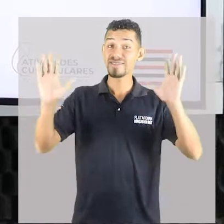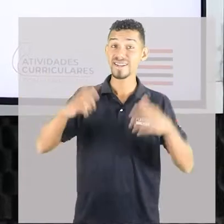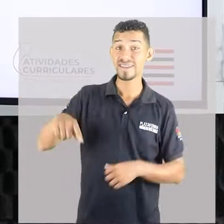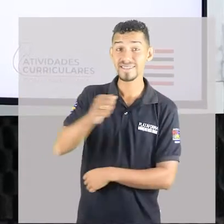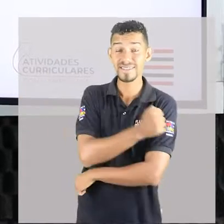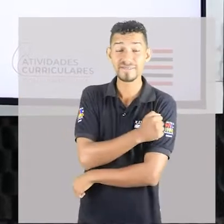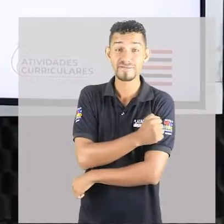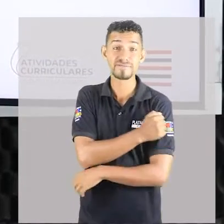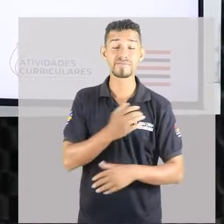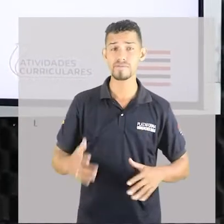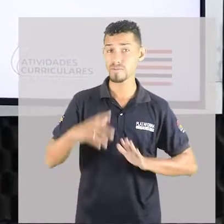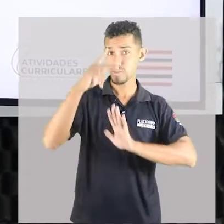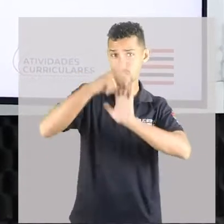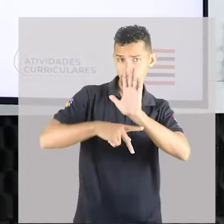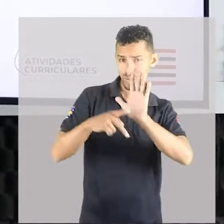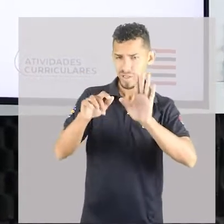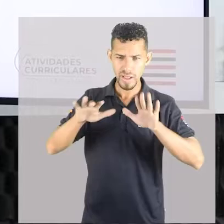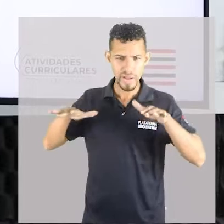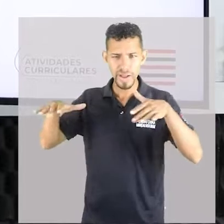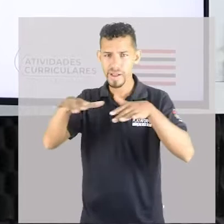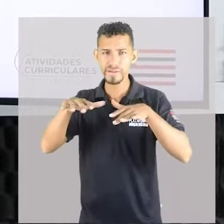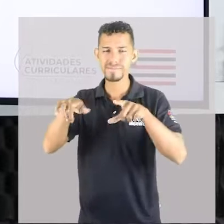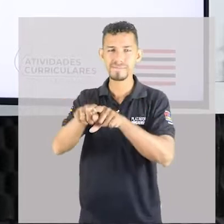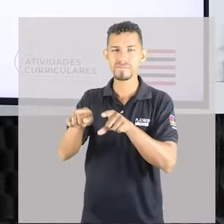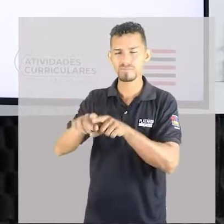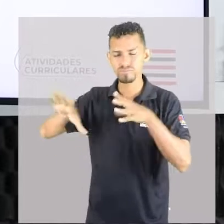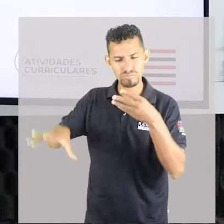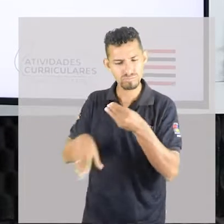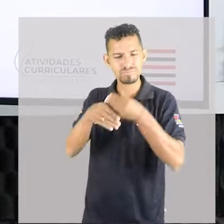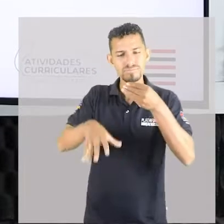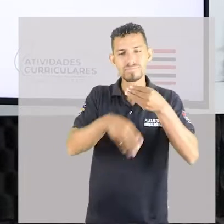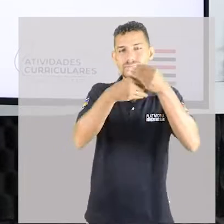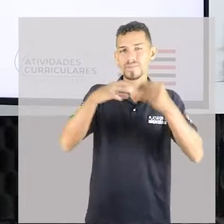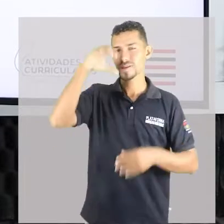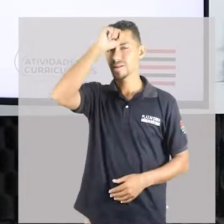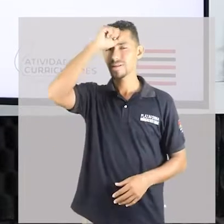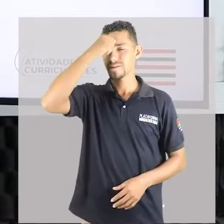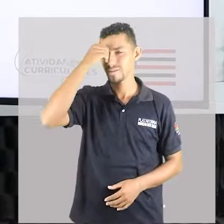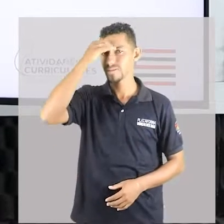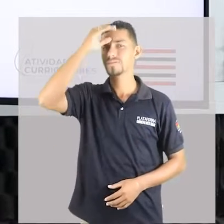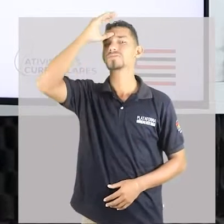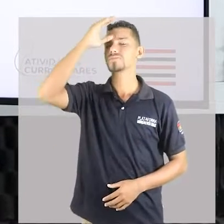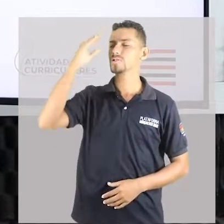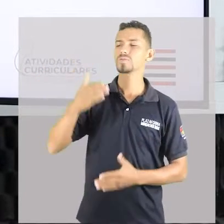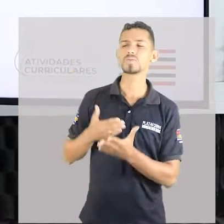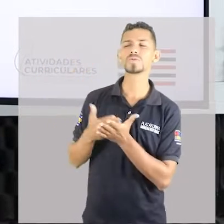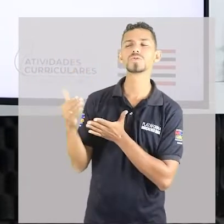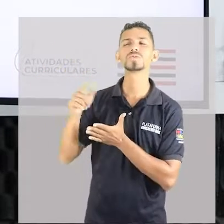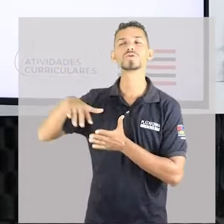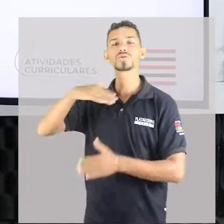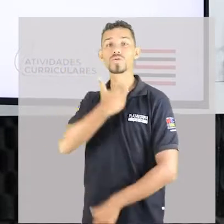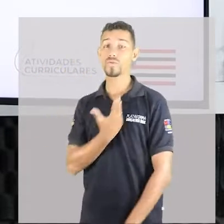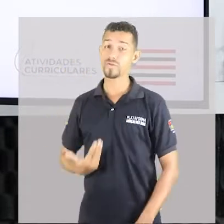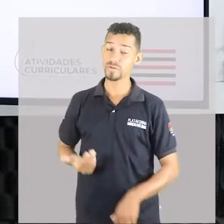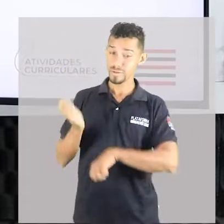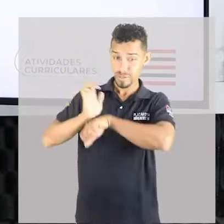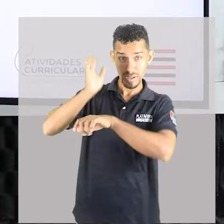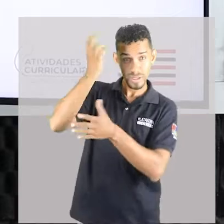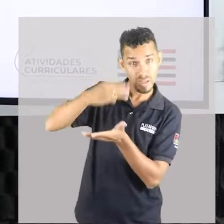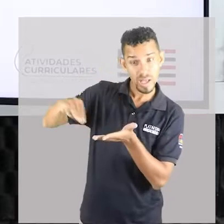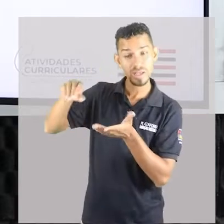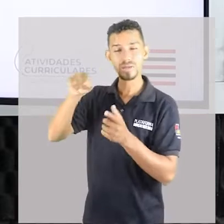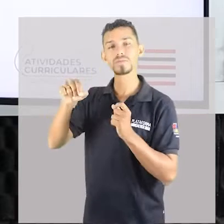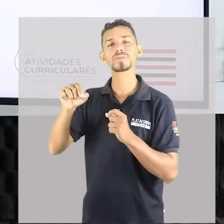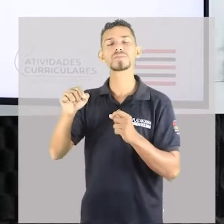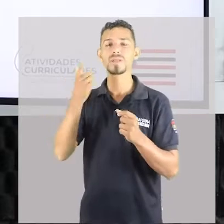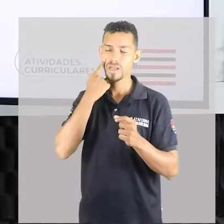Olá, estudante! Projeto Atividades Curriculares Complementares, uma iniciativa do Governo do Estado do Maranhão, aqui na